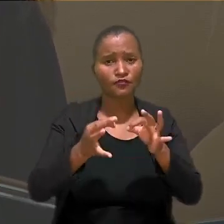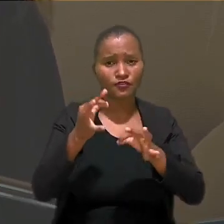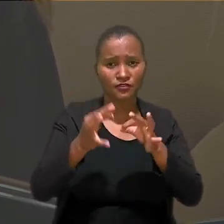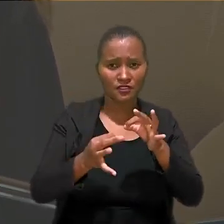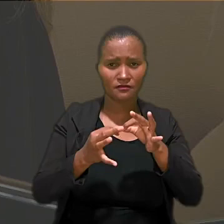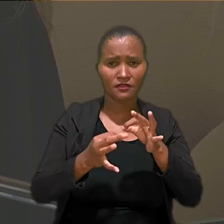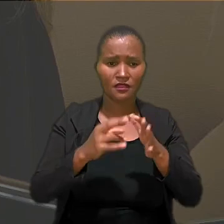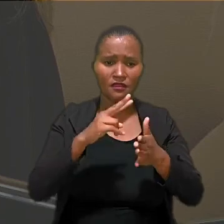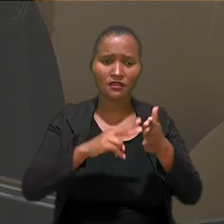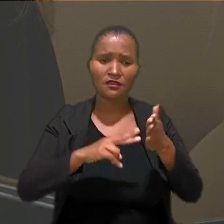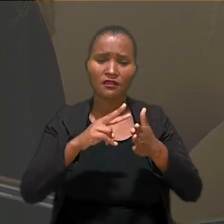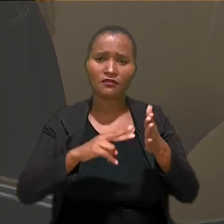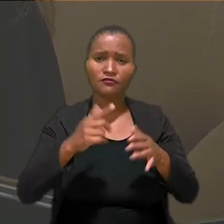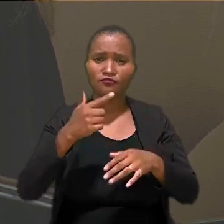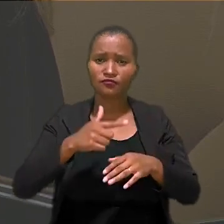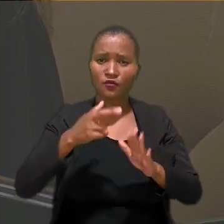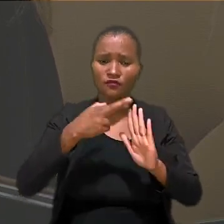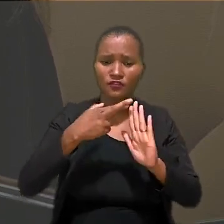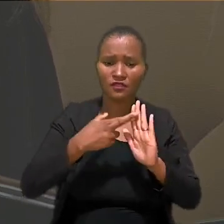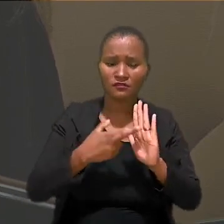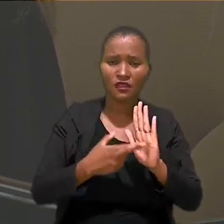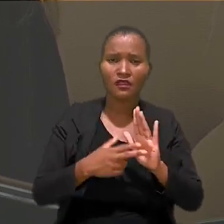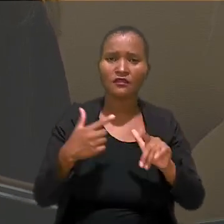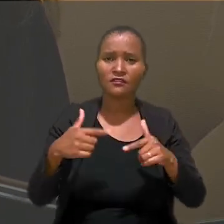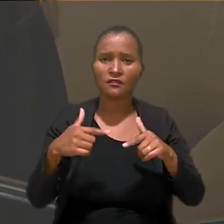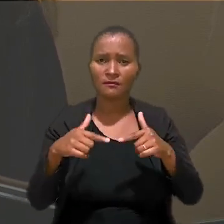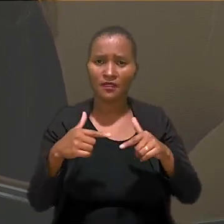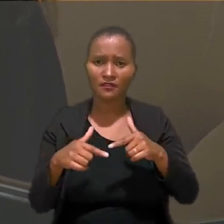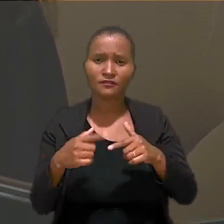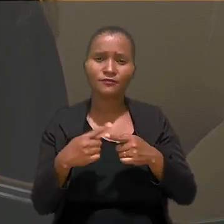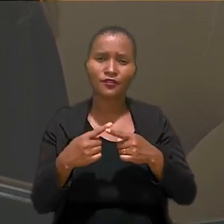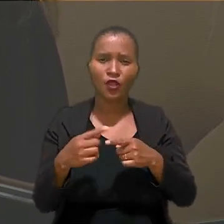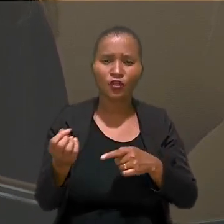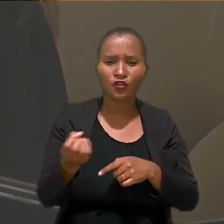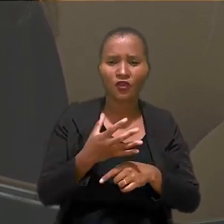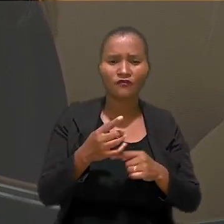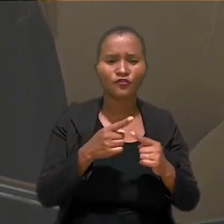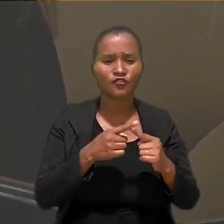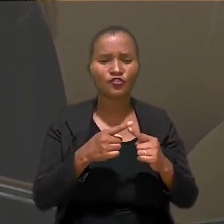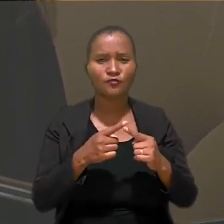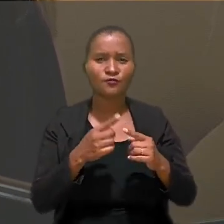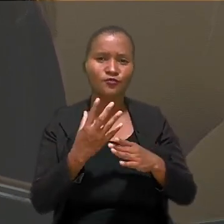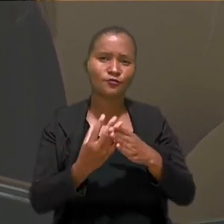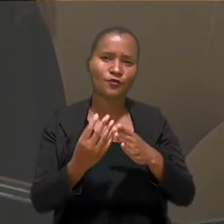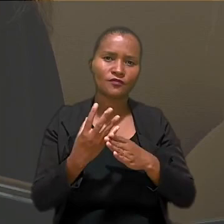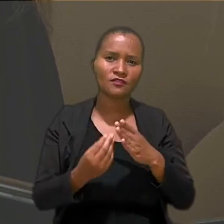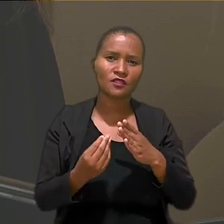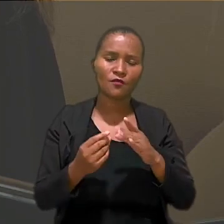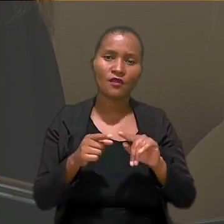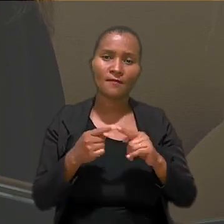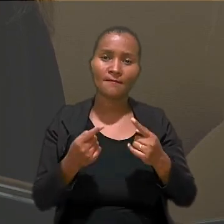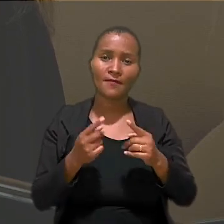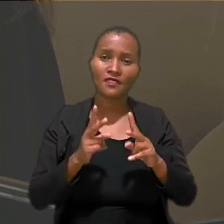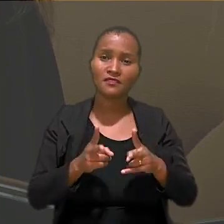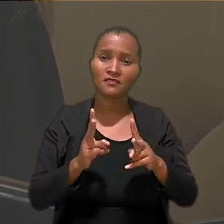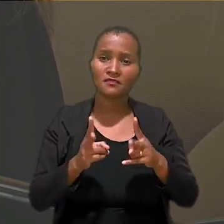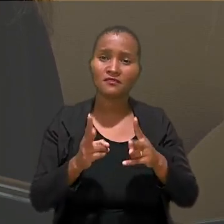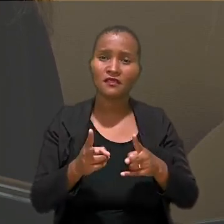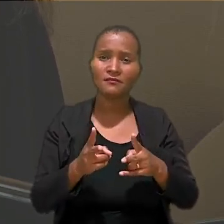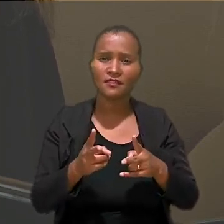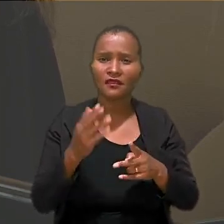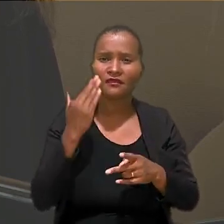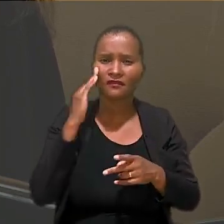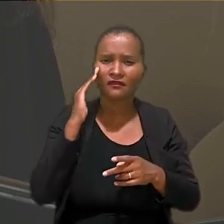a constante releitura das normas trabalhistas em face desses novos arranjos produtivos, mas sempre em compasso